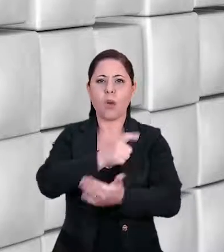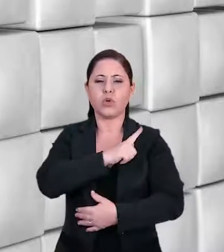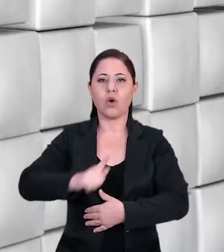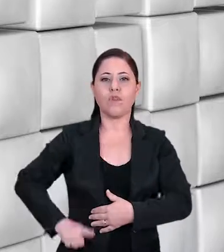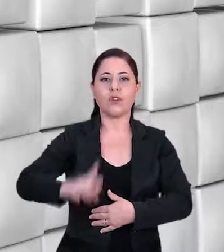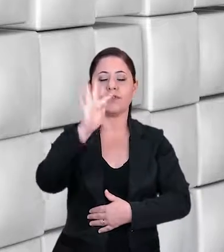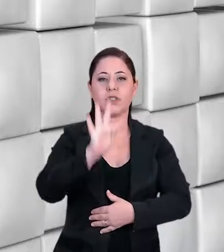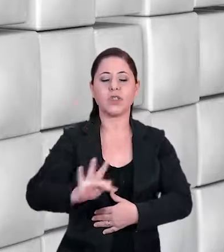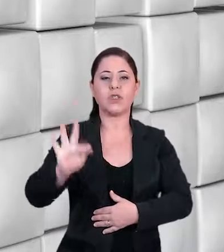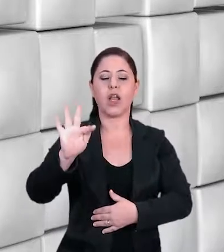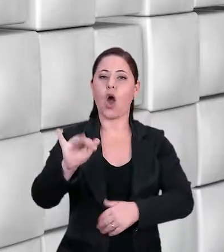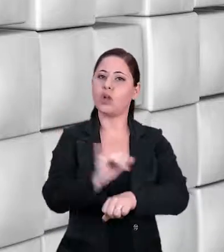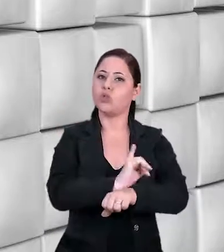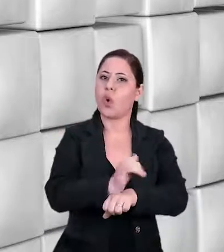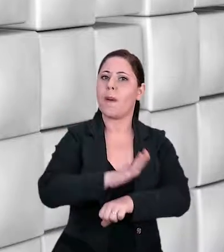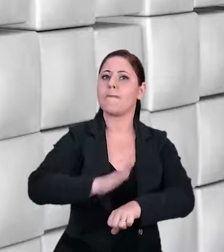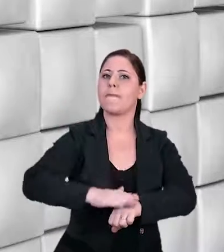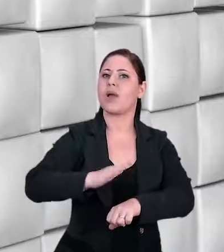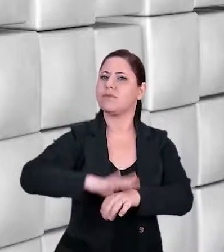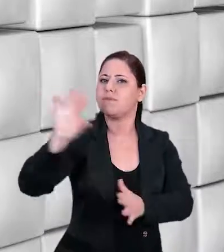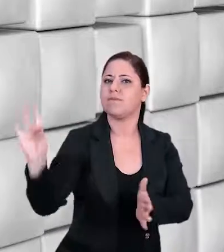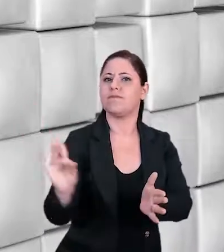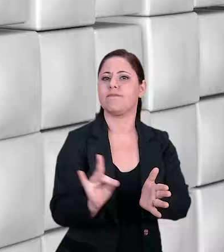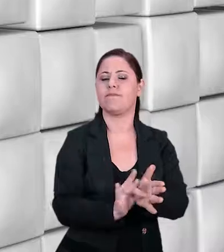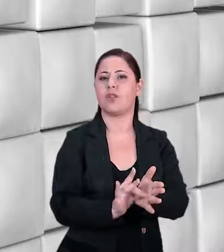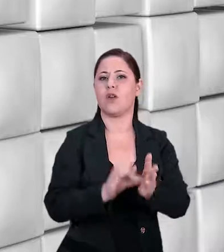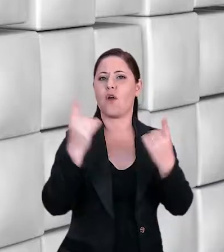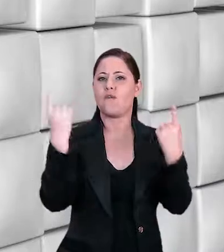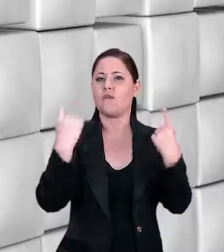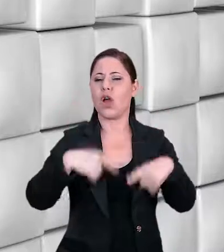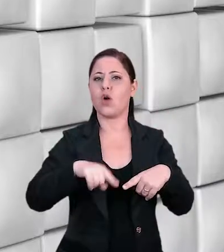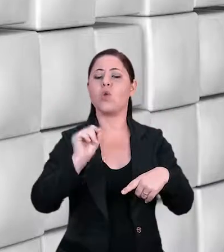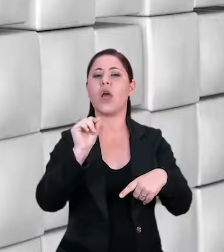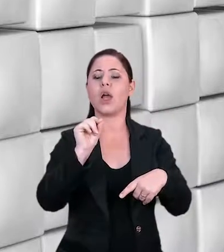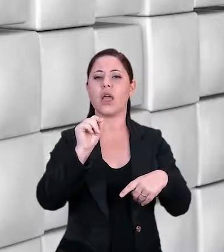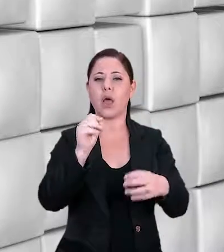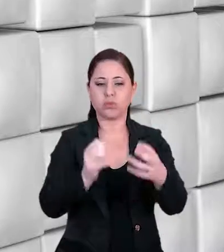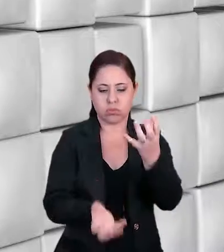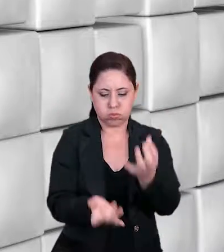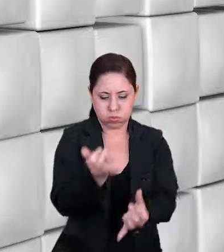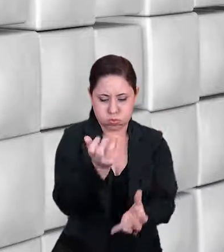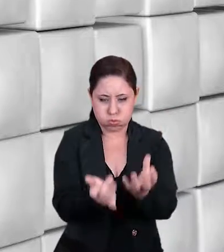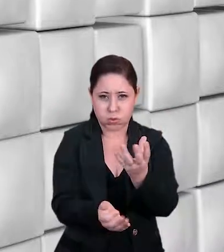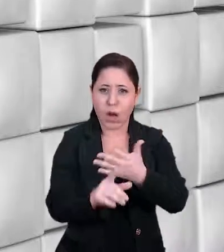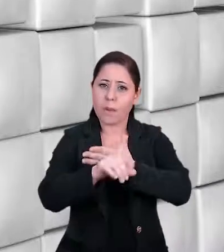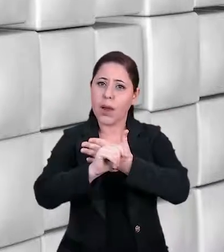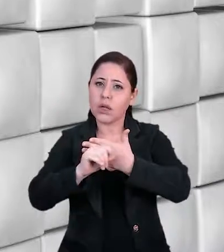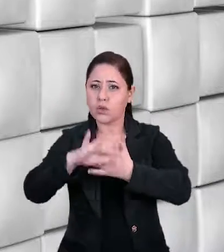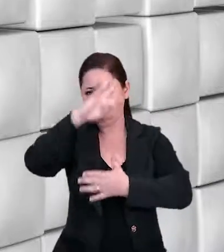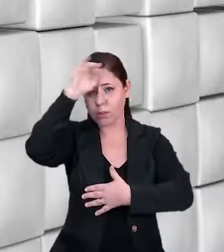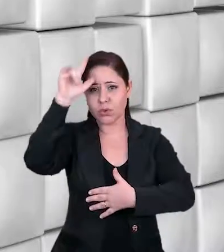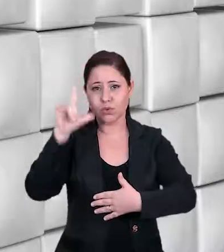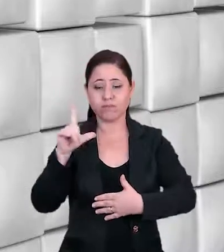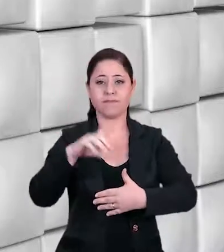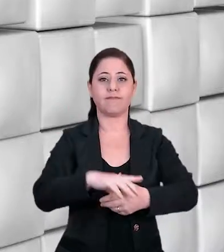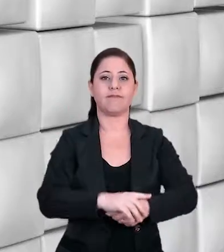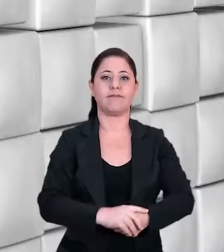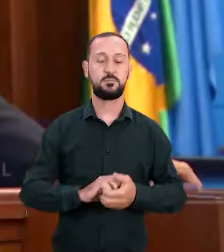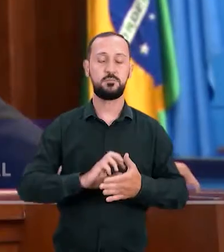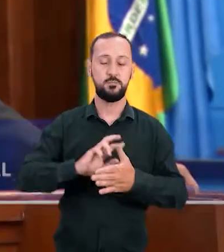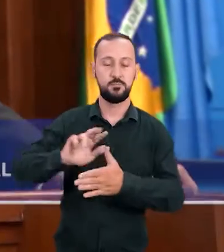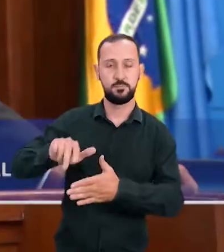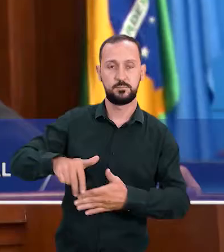governo federal ações mais efetivas no combate aos focos de incêndio no Pantanal de Mato Grosso do